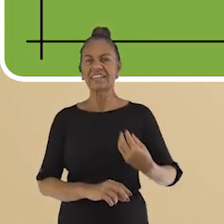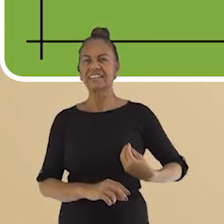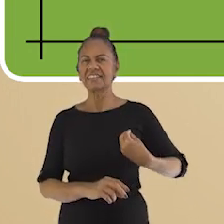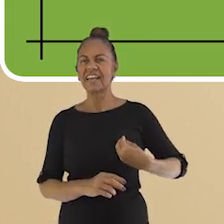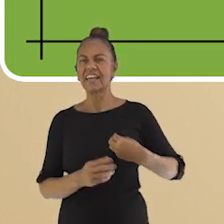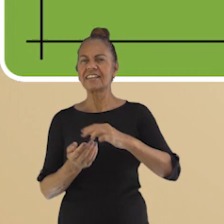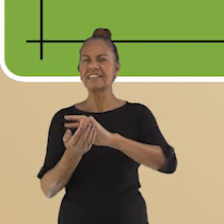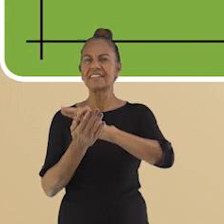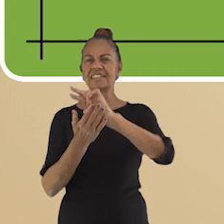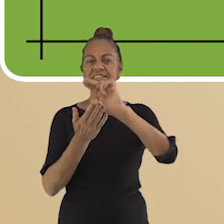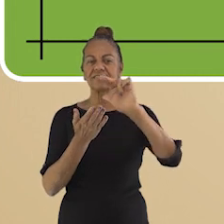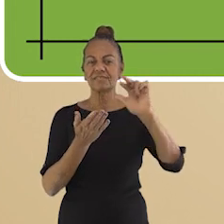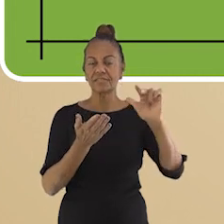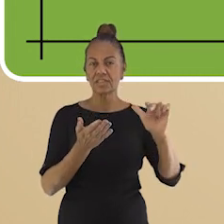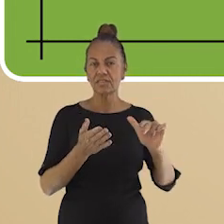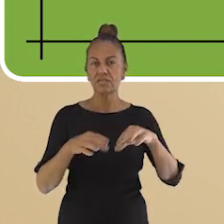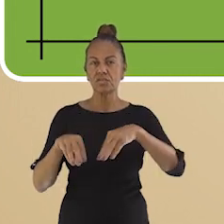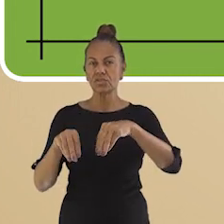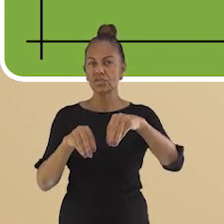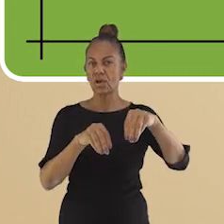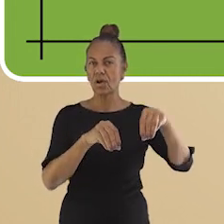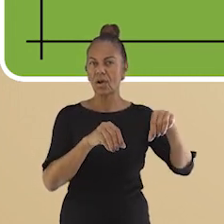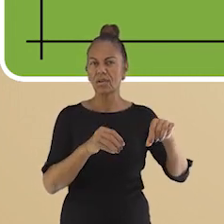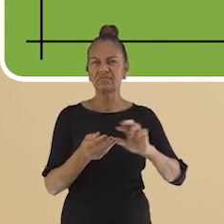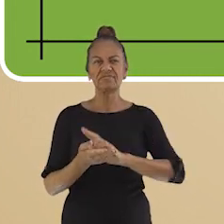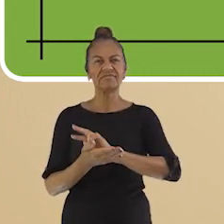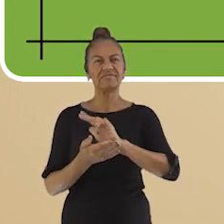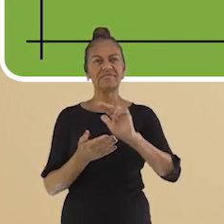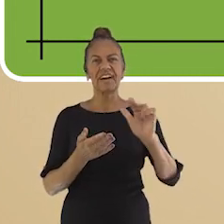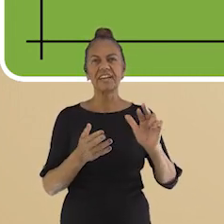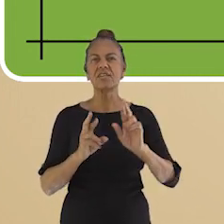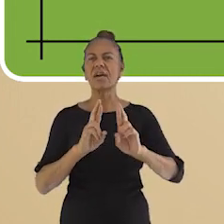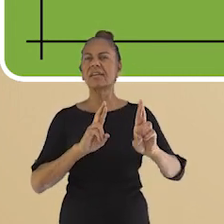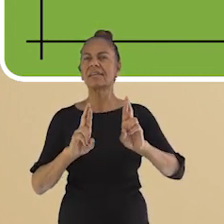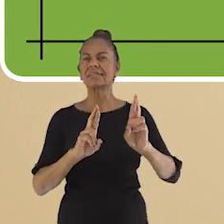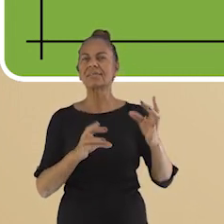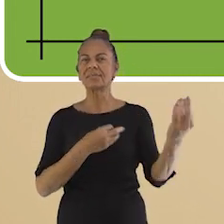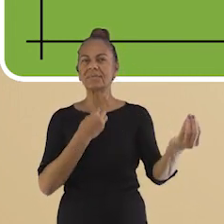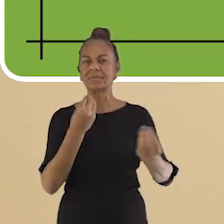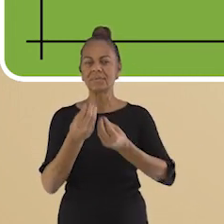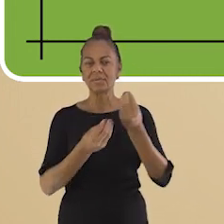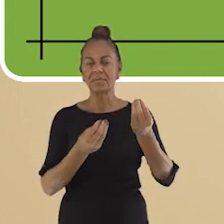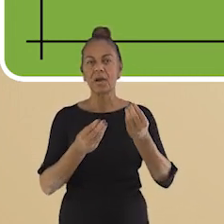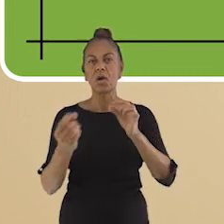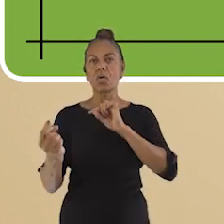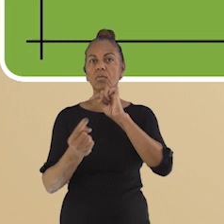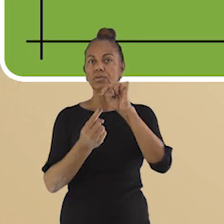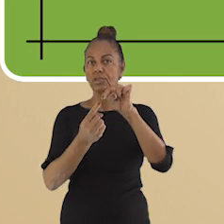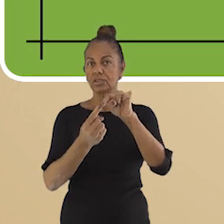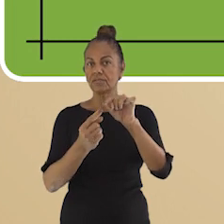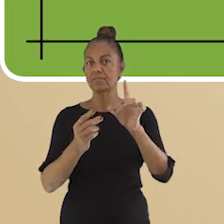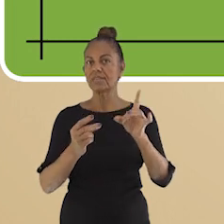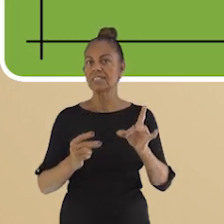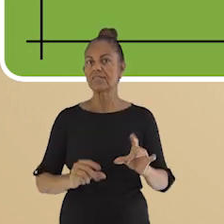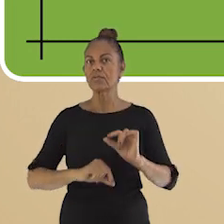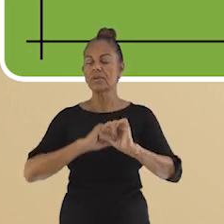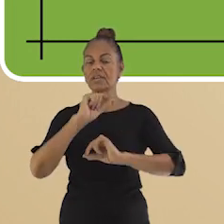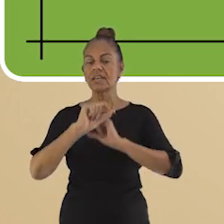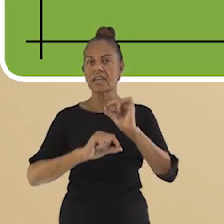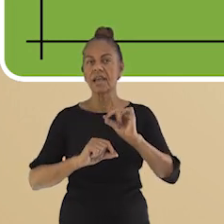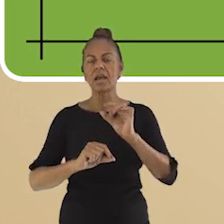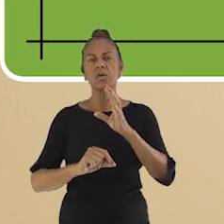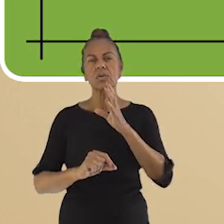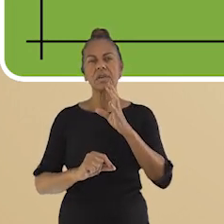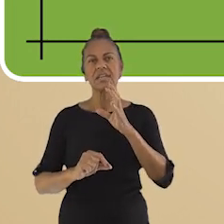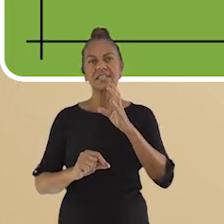solo e outros materiais na dinâmica ambiental. E como objetivo da aula, conhecer as principais características